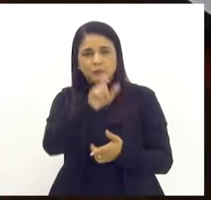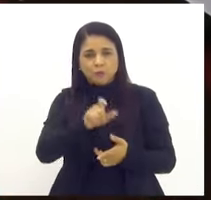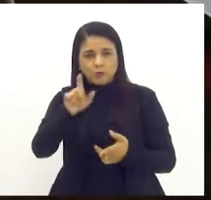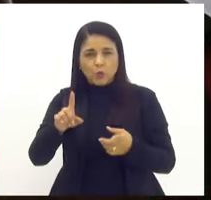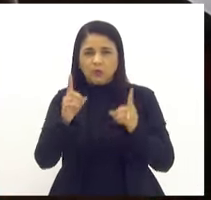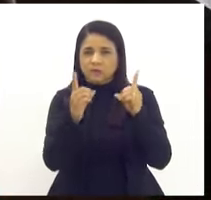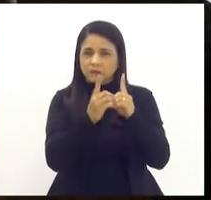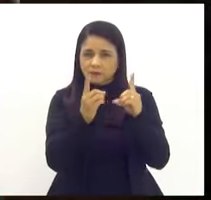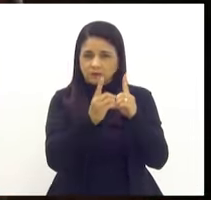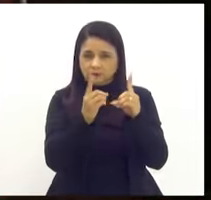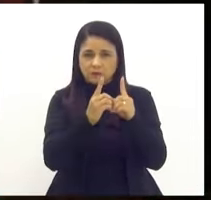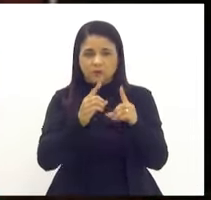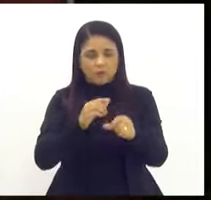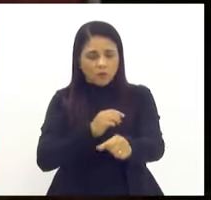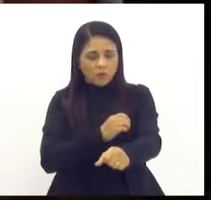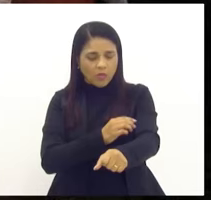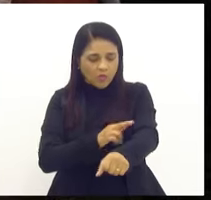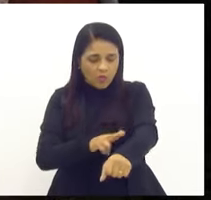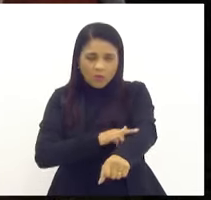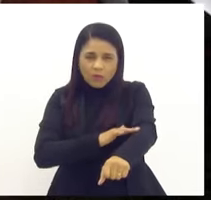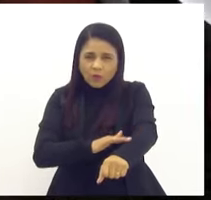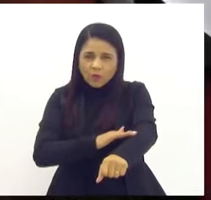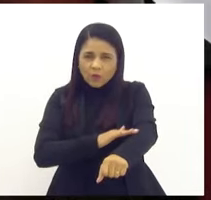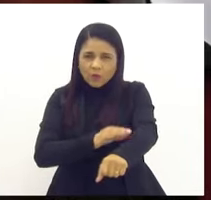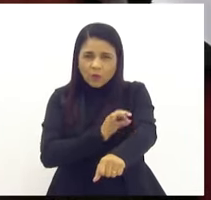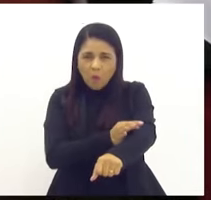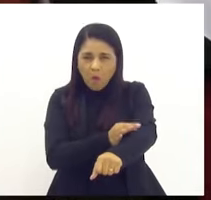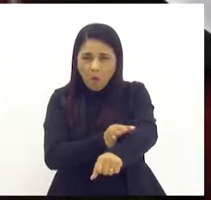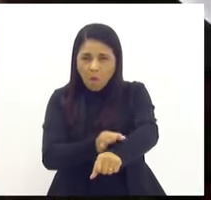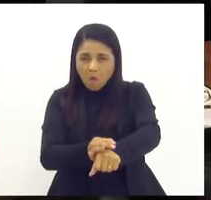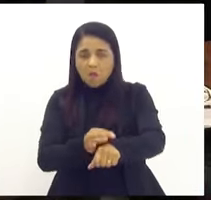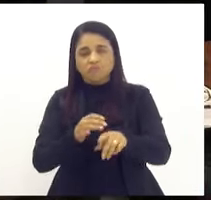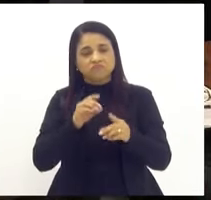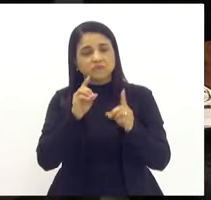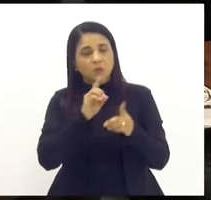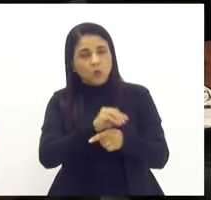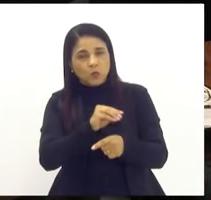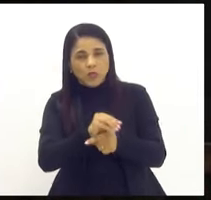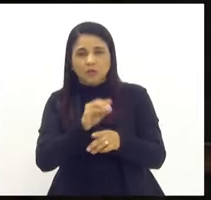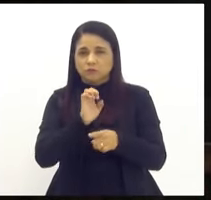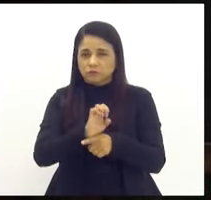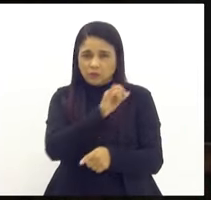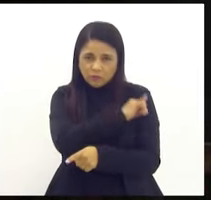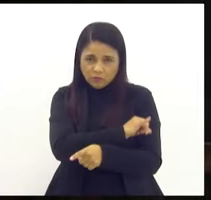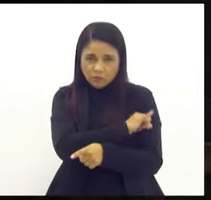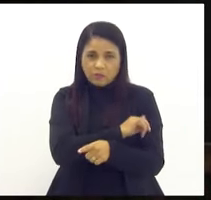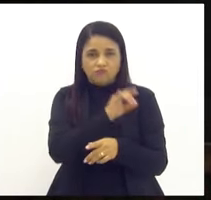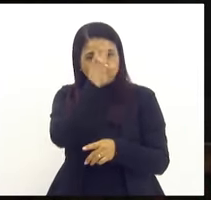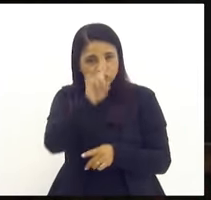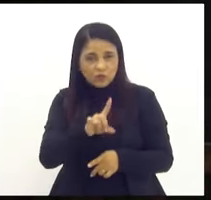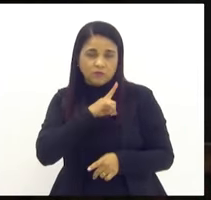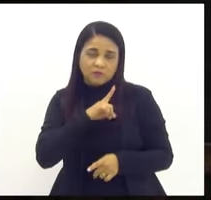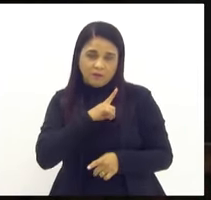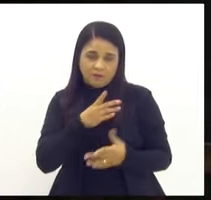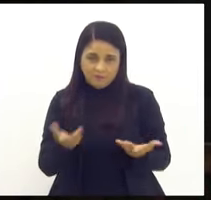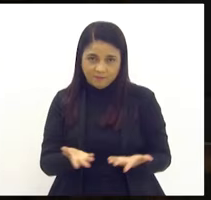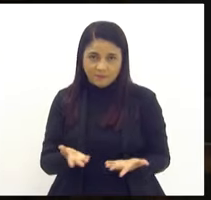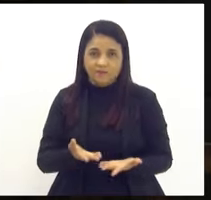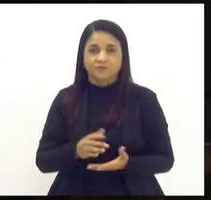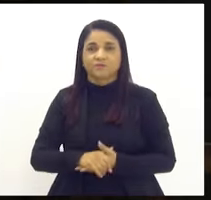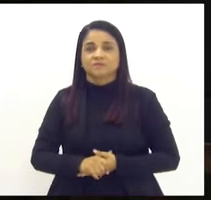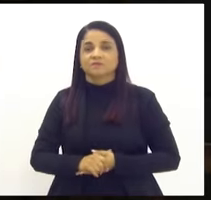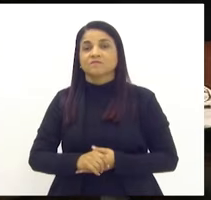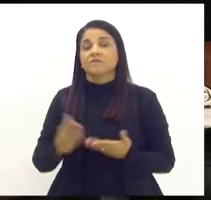cada vez mais cuidados pelo Estado do Rio de Janeiro Muito obrigado Presidente Muito obrigado Deputado Fred Pacheco Deputado Márcio